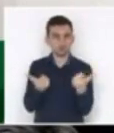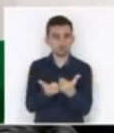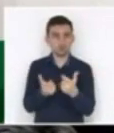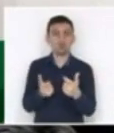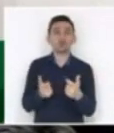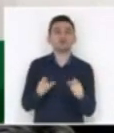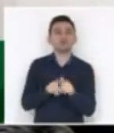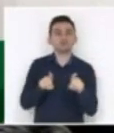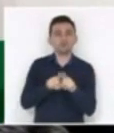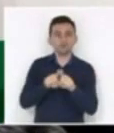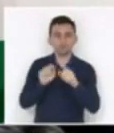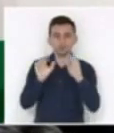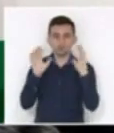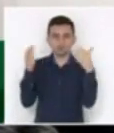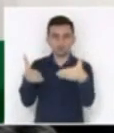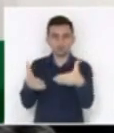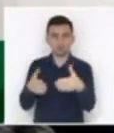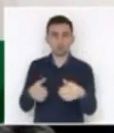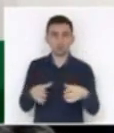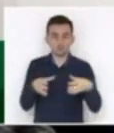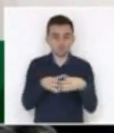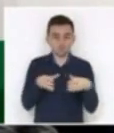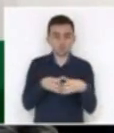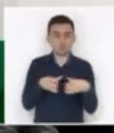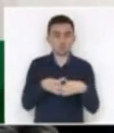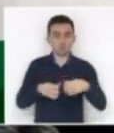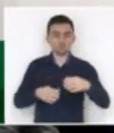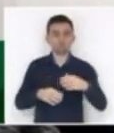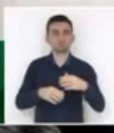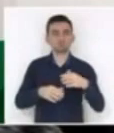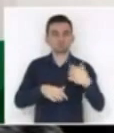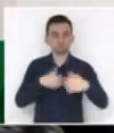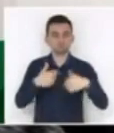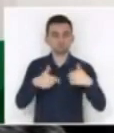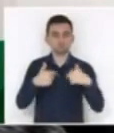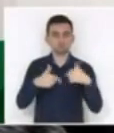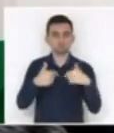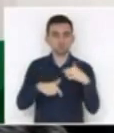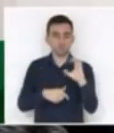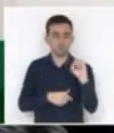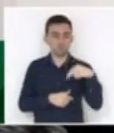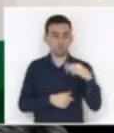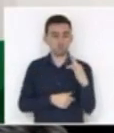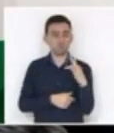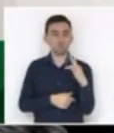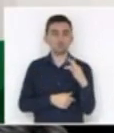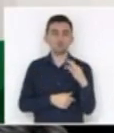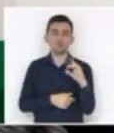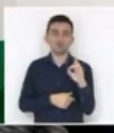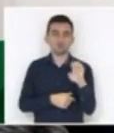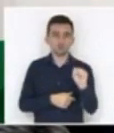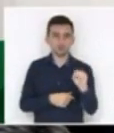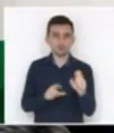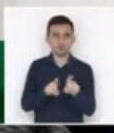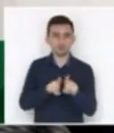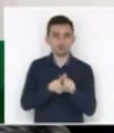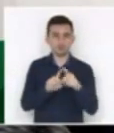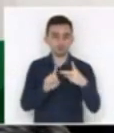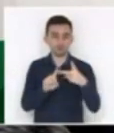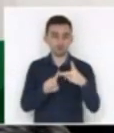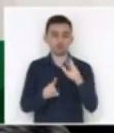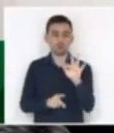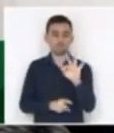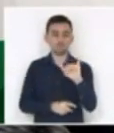Parlamentar, o Grupo Paritário de Trabalho do Condes e da Fiesc vão continuar